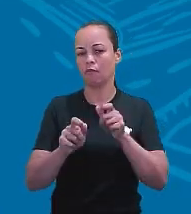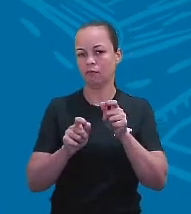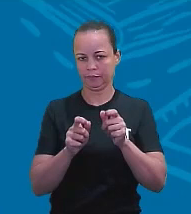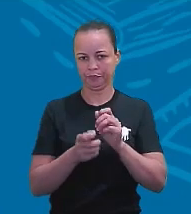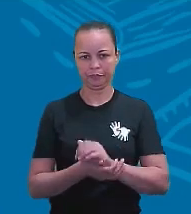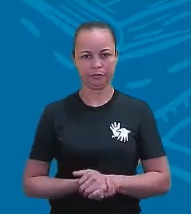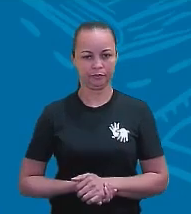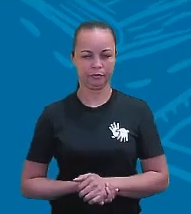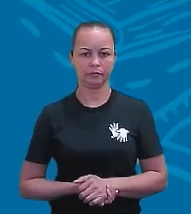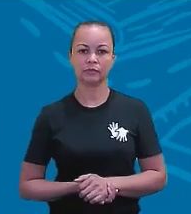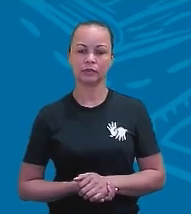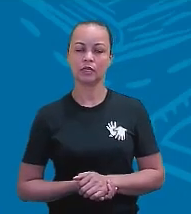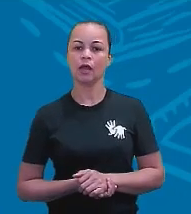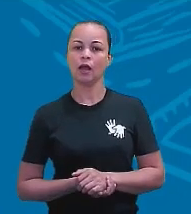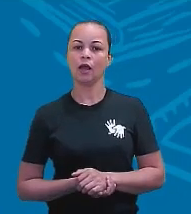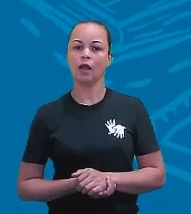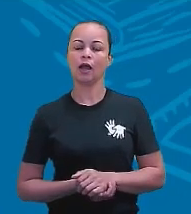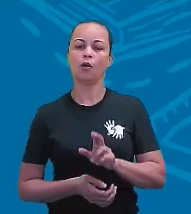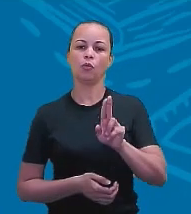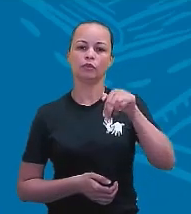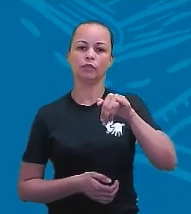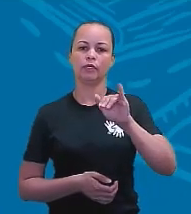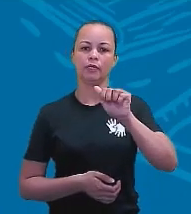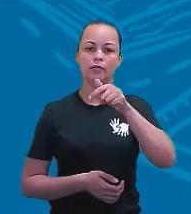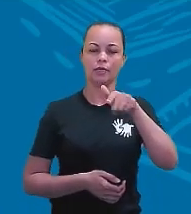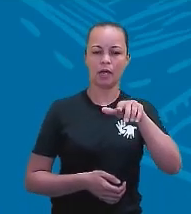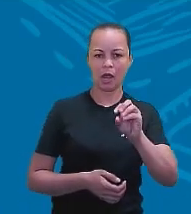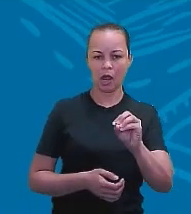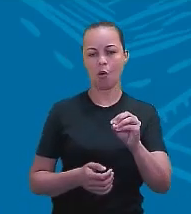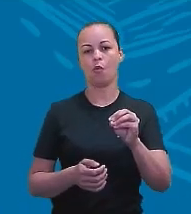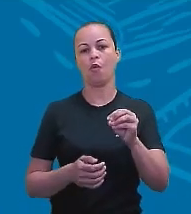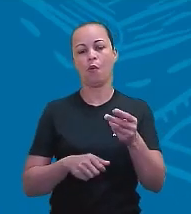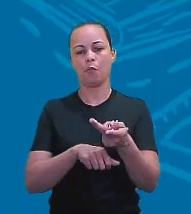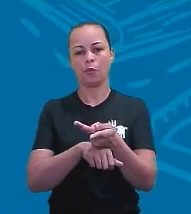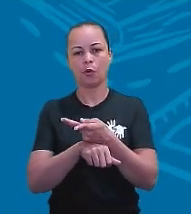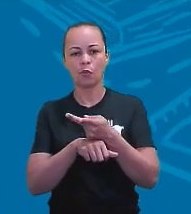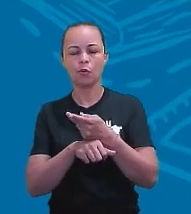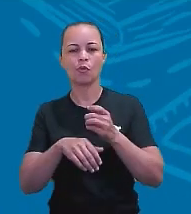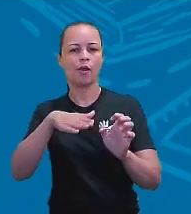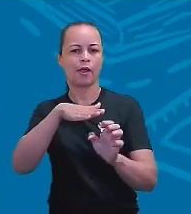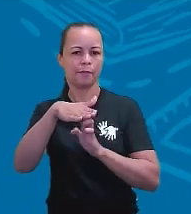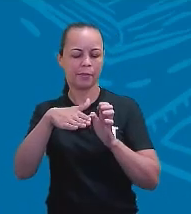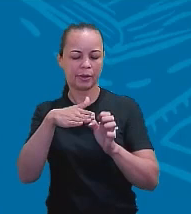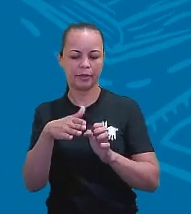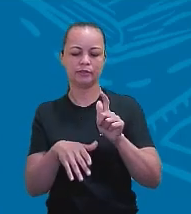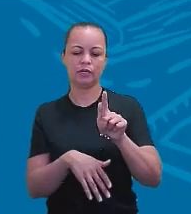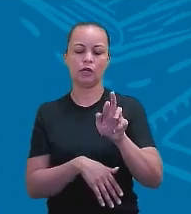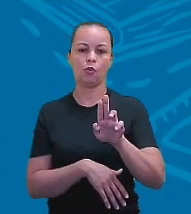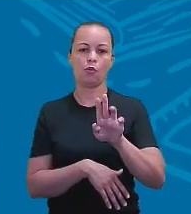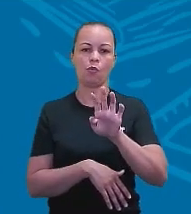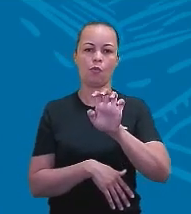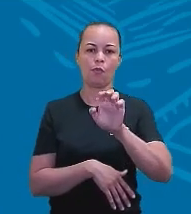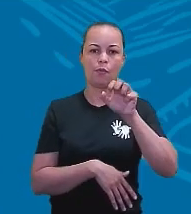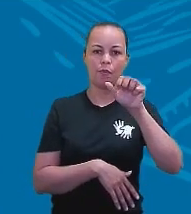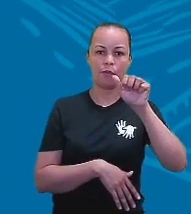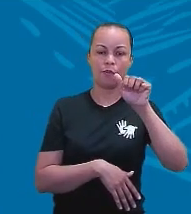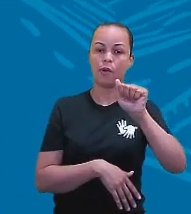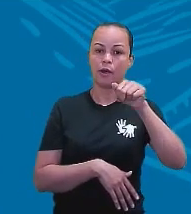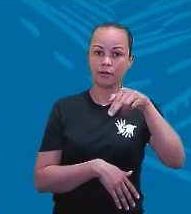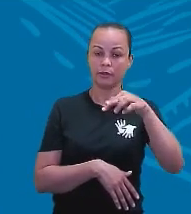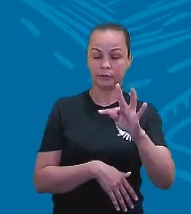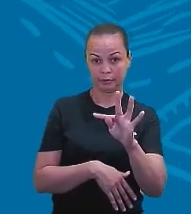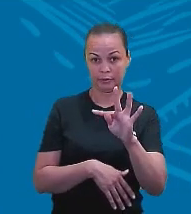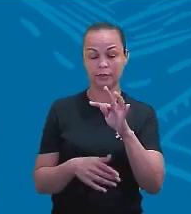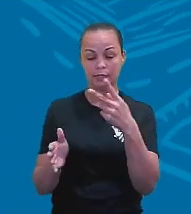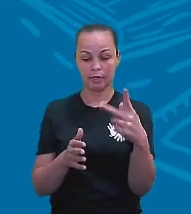União incorporou a rede da Great Western, que é a empresa inglesa, tá? E ela passou a se chamar